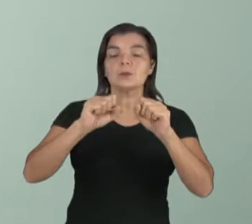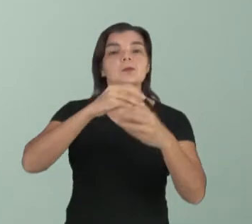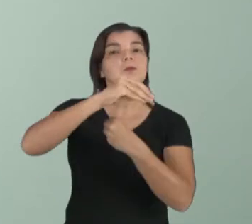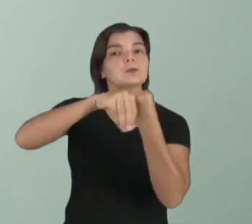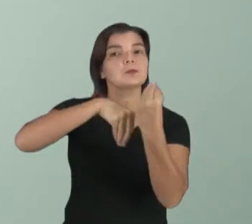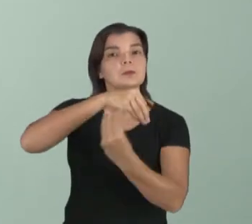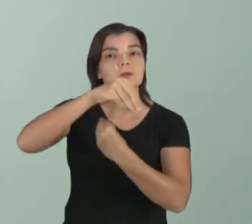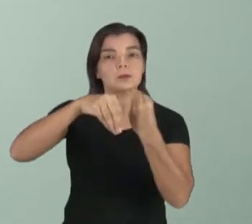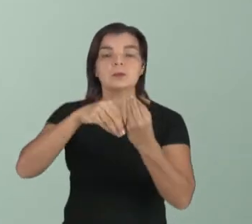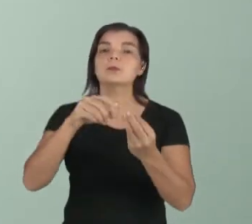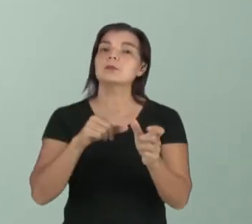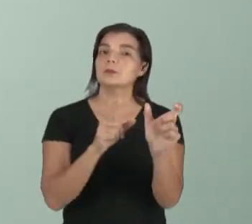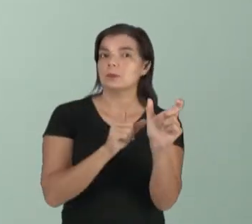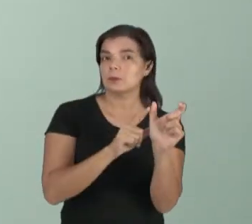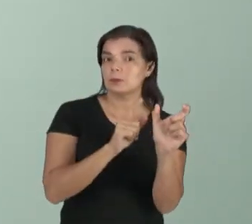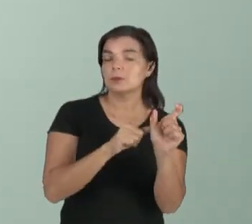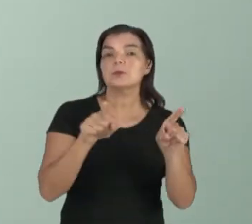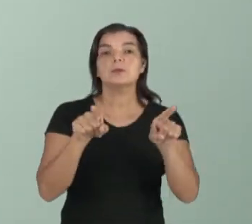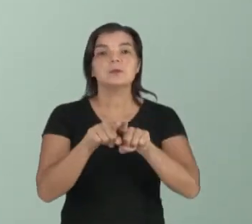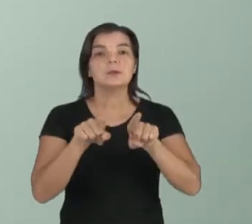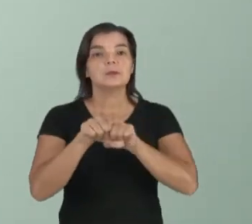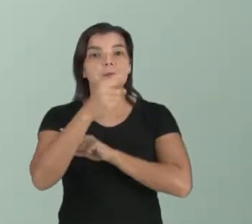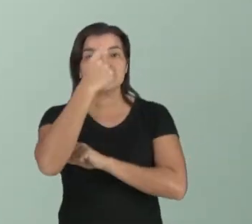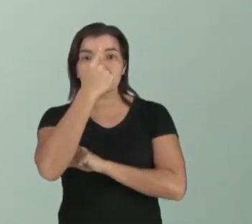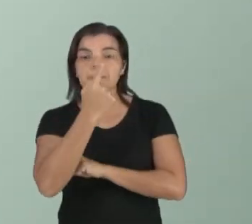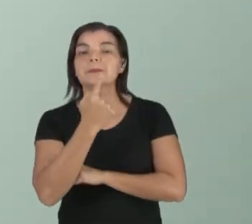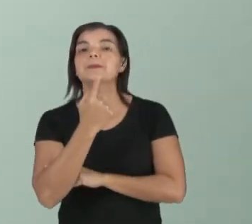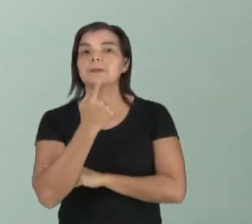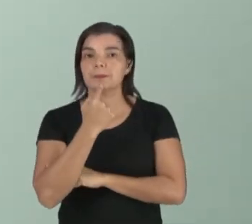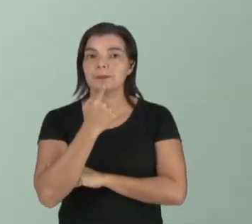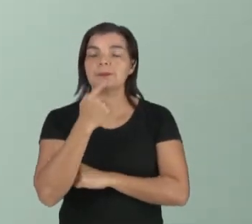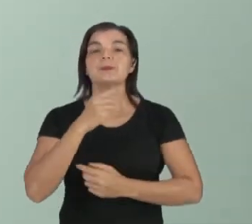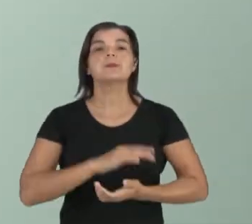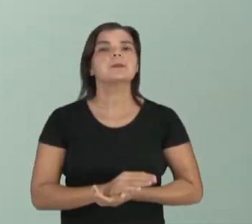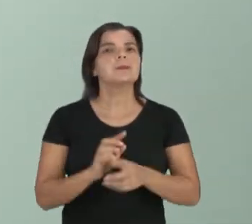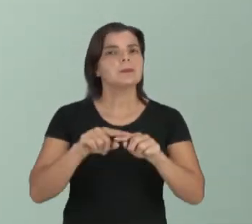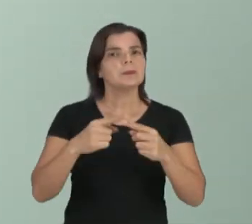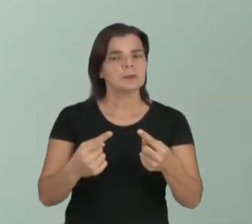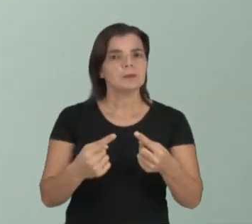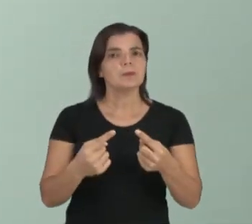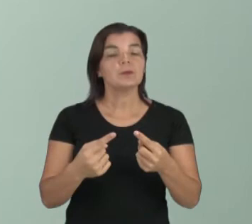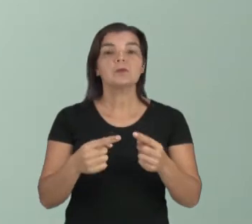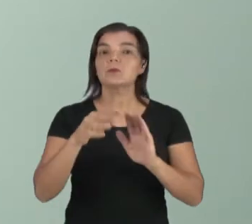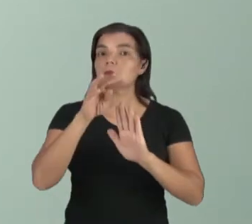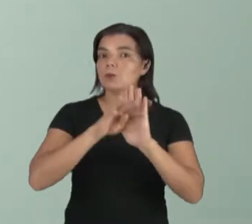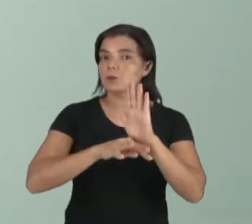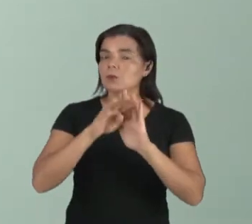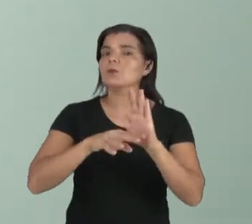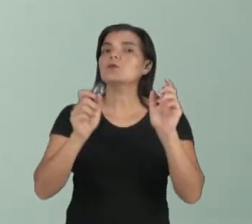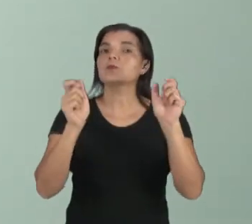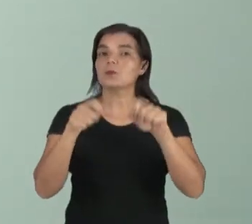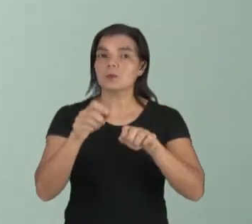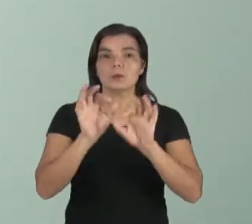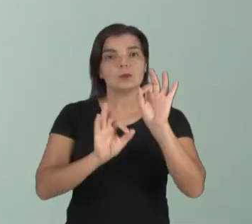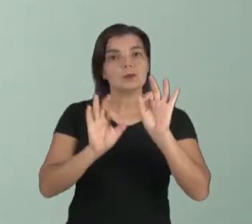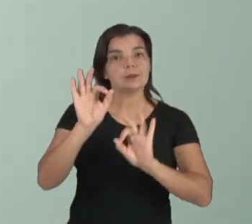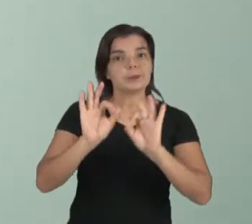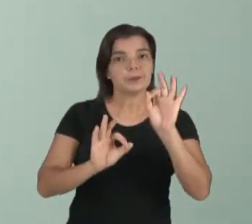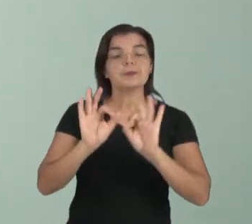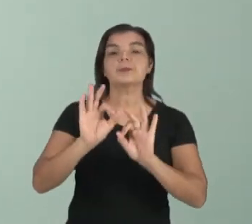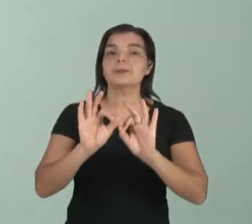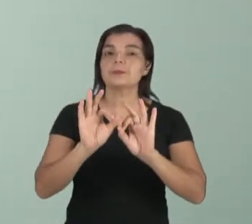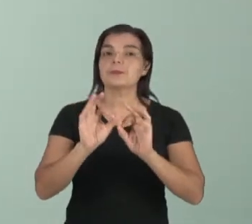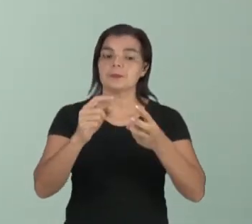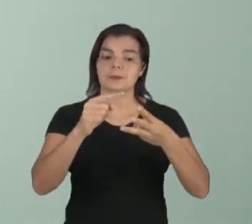que possuem palavras e imagens. Mas os textos eles podem ser formados